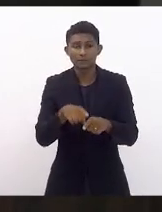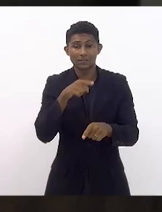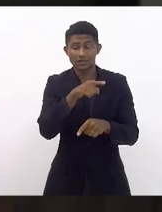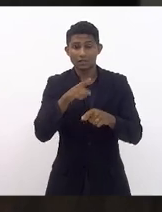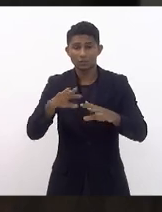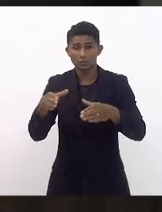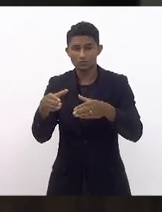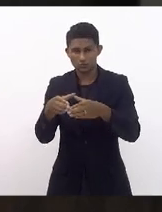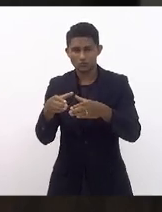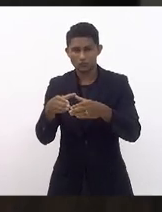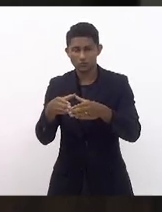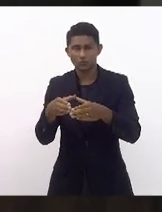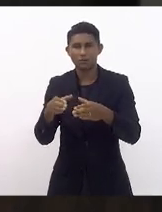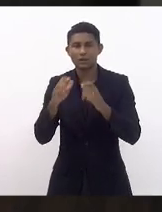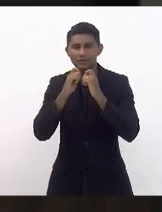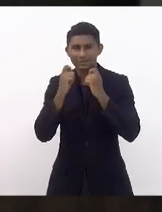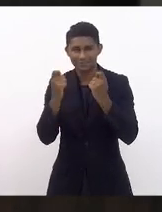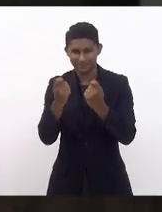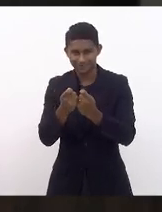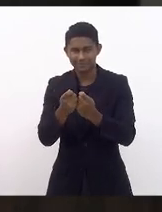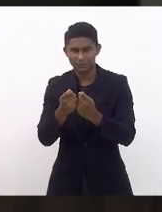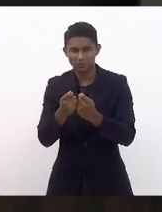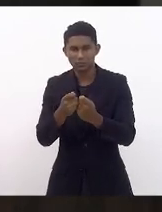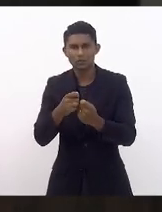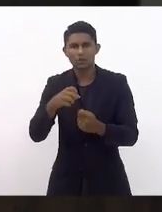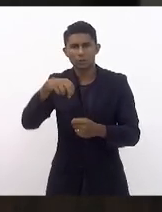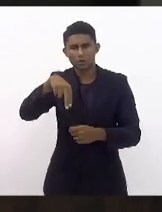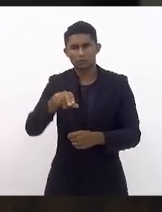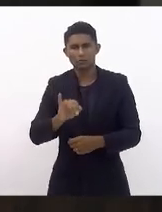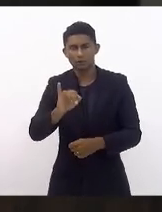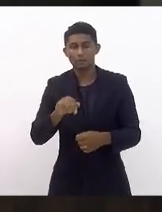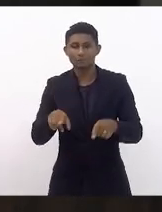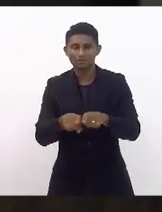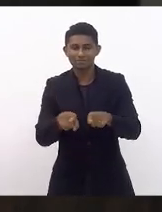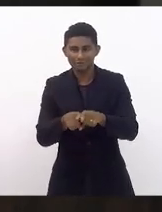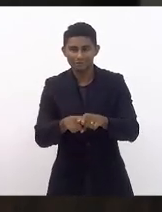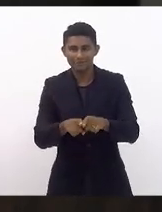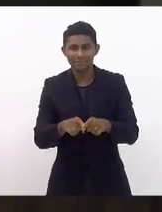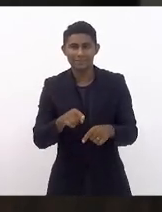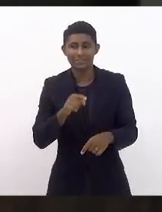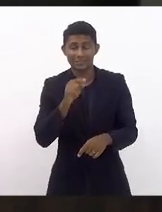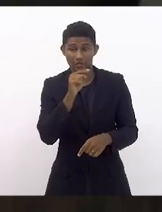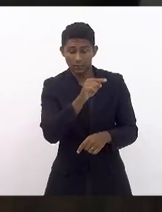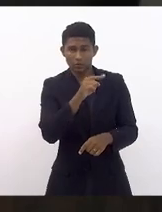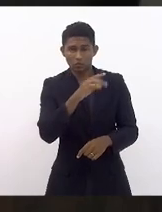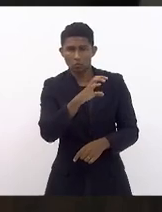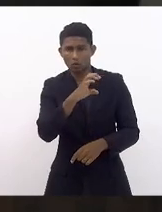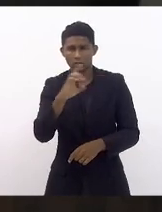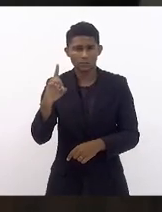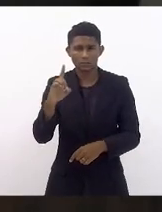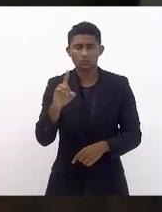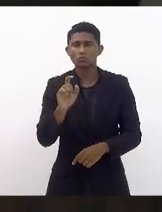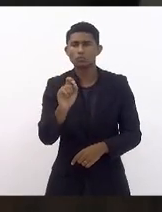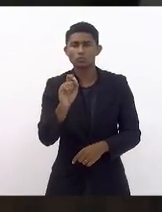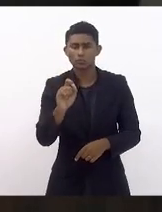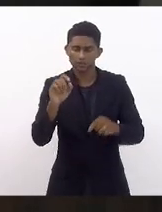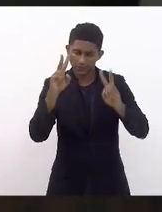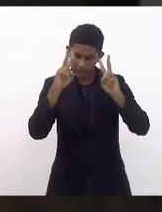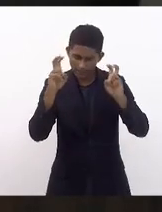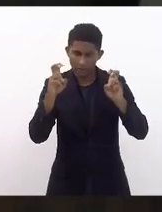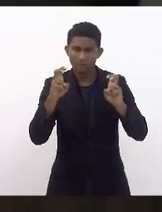Iguaçu, congressista da 9ª Jornada Médica Iguaçuana, sendo coordenador do tema